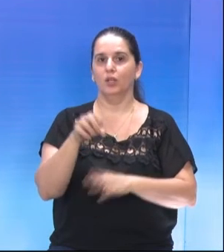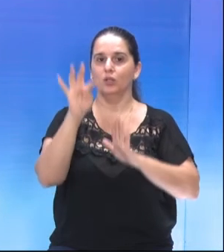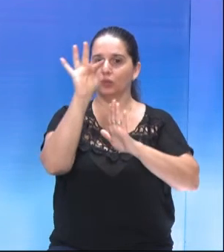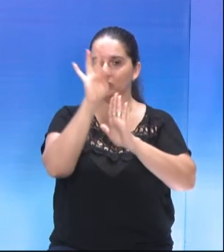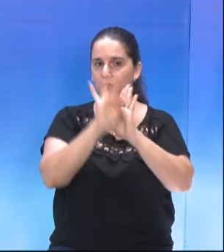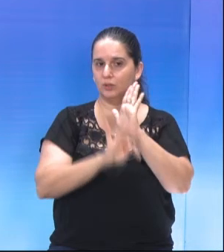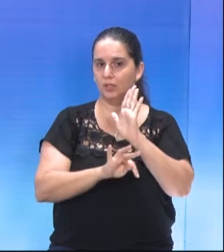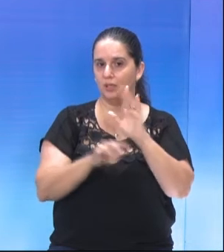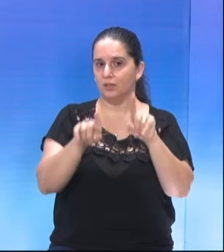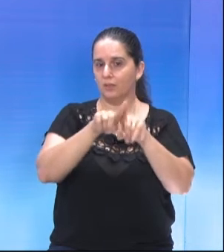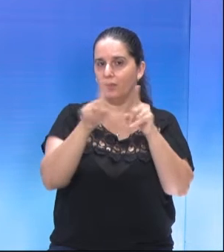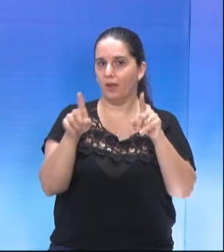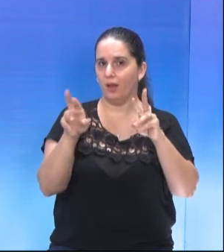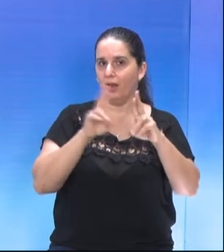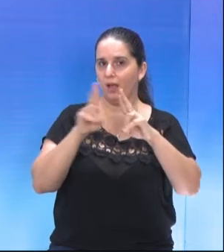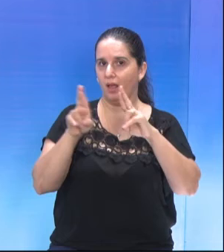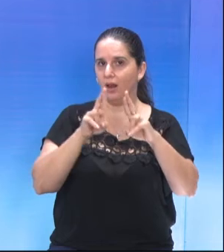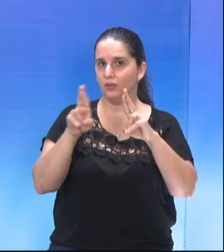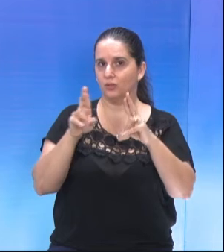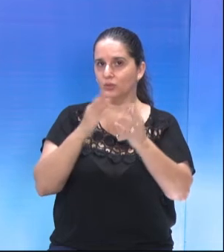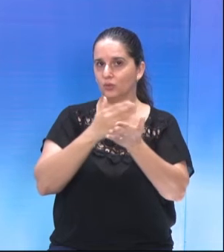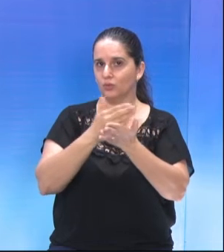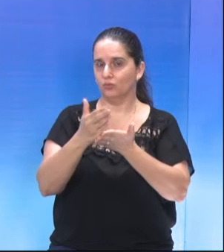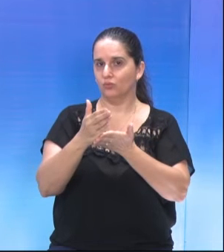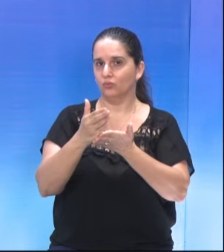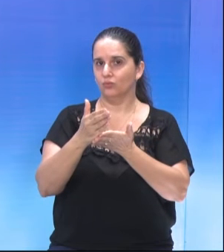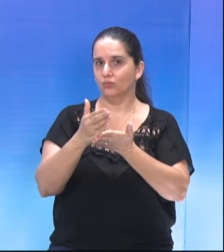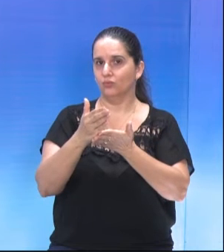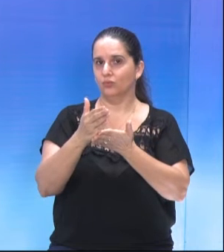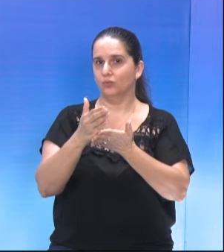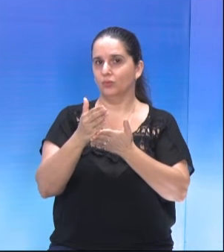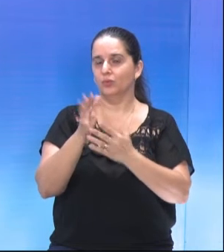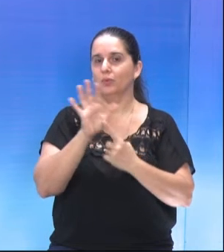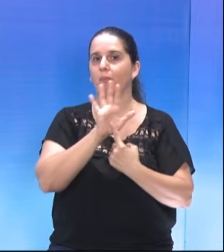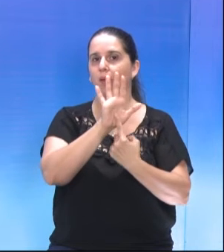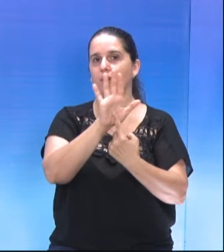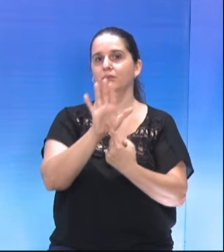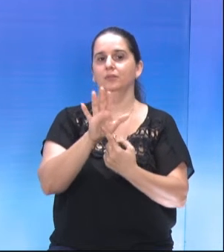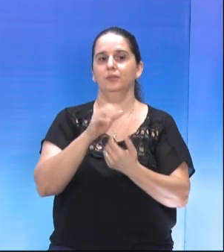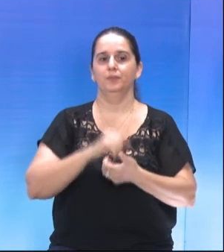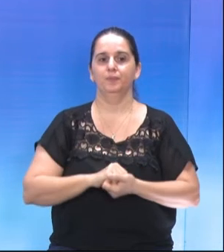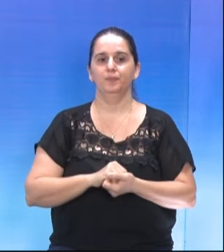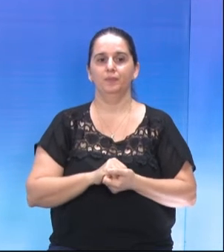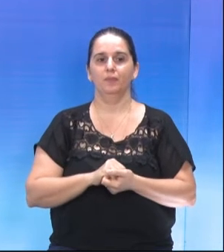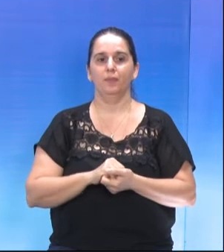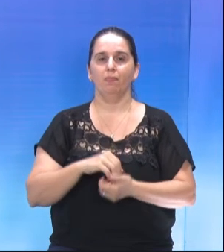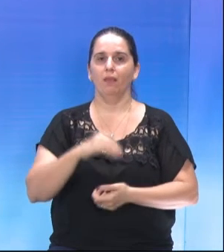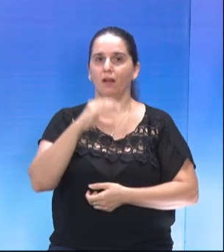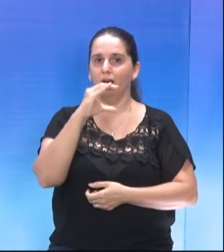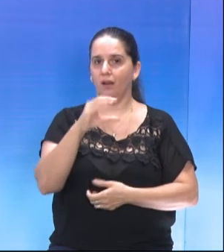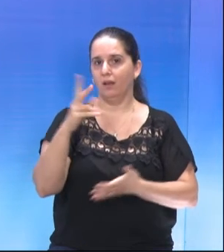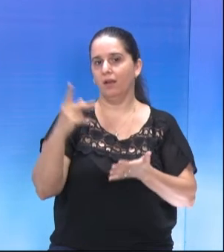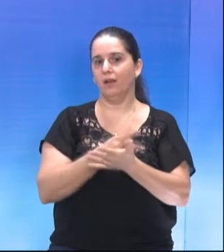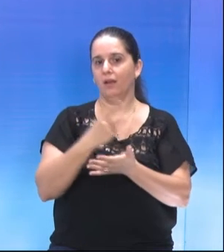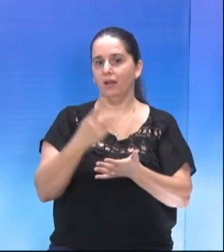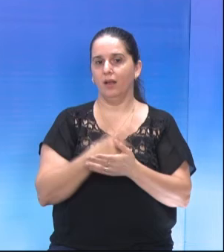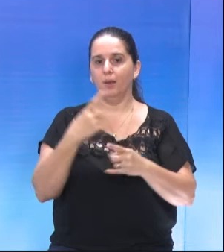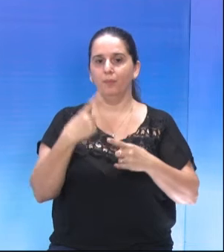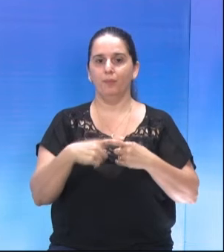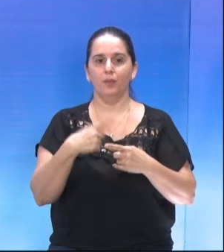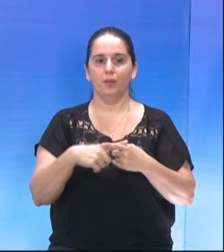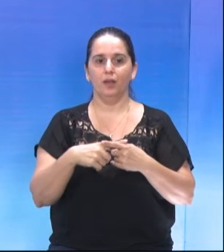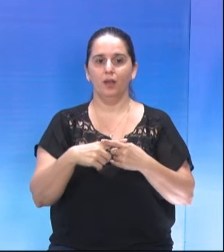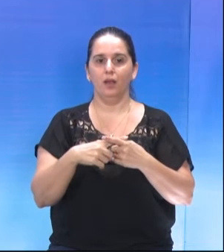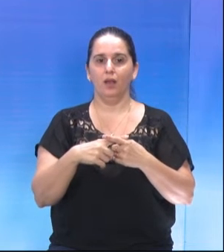textos, porém, ela não está relacionada com a originalidade da questão mencionada no texto. A letra C também seria incorreta, porque